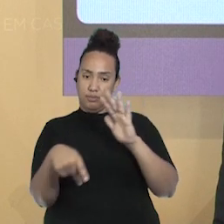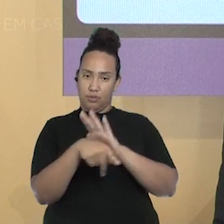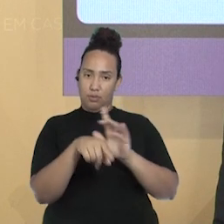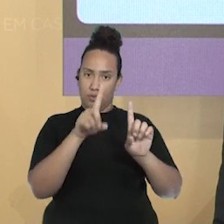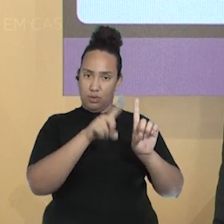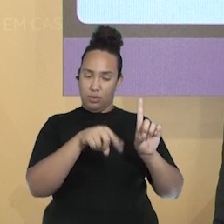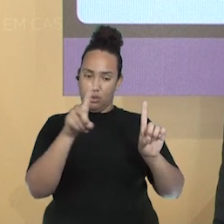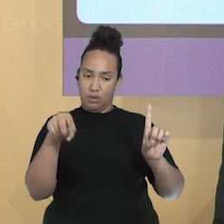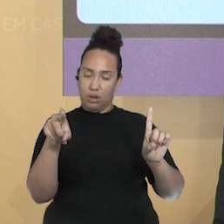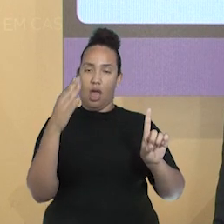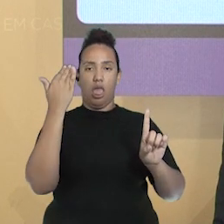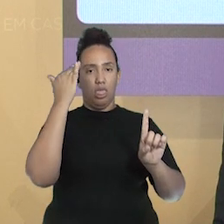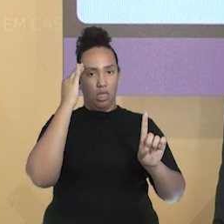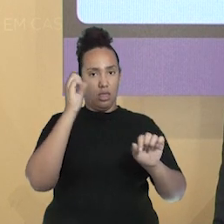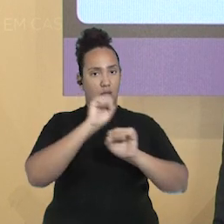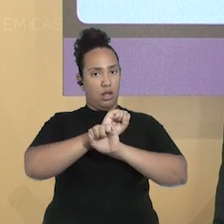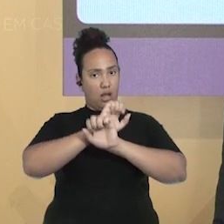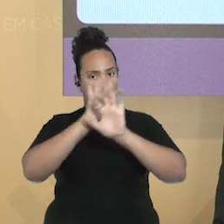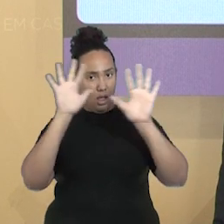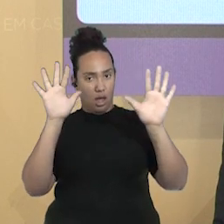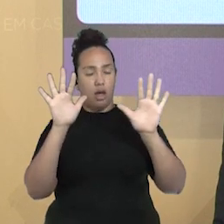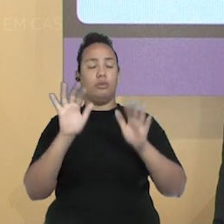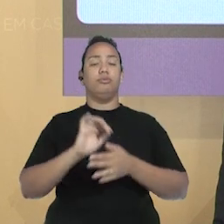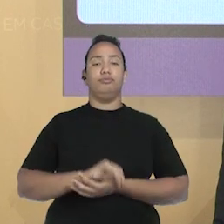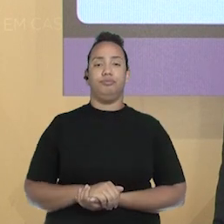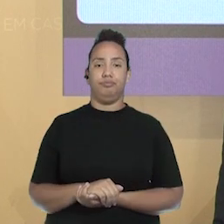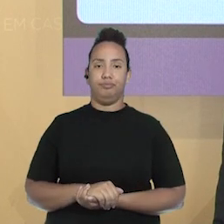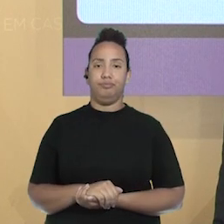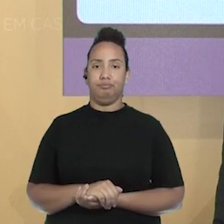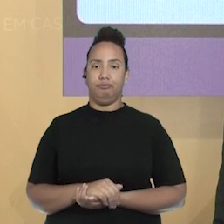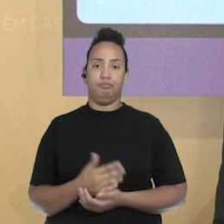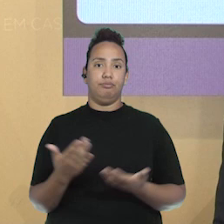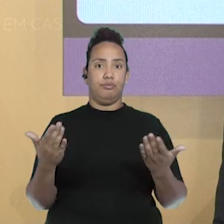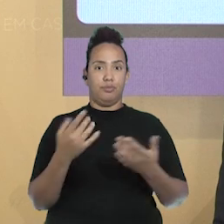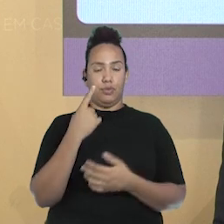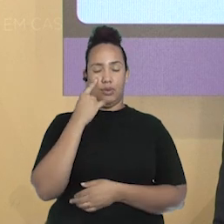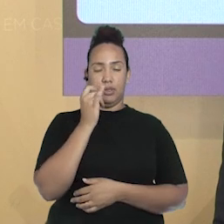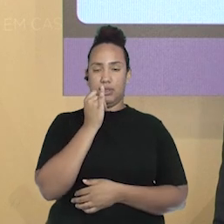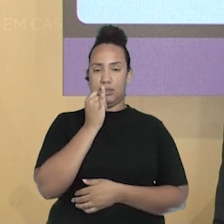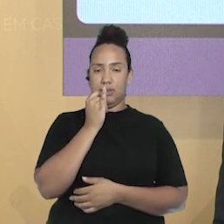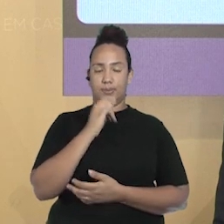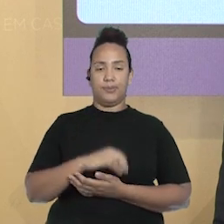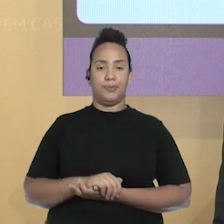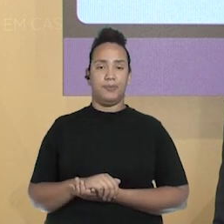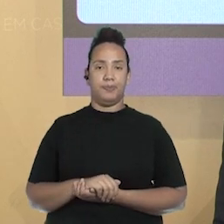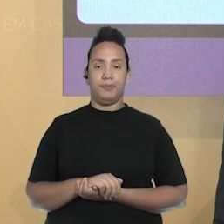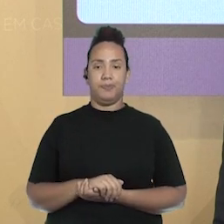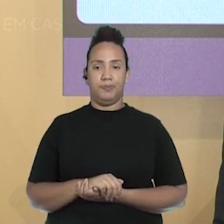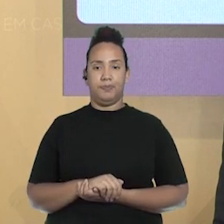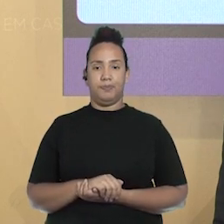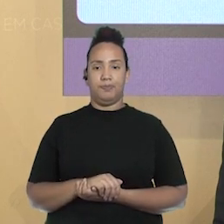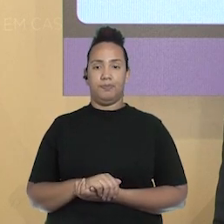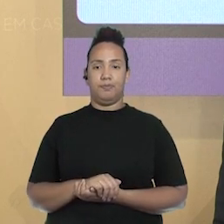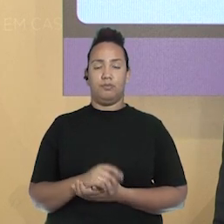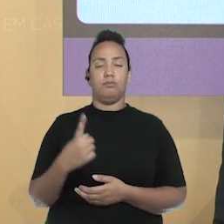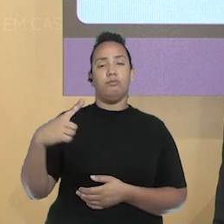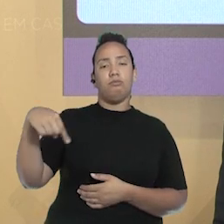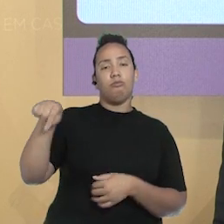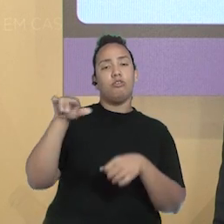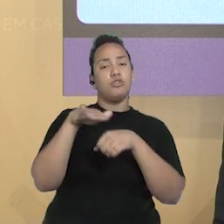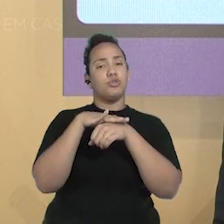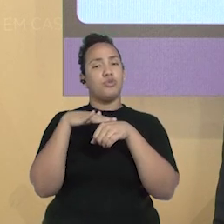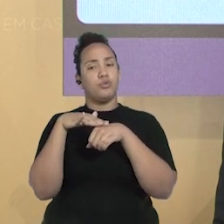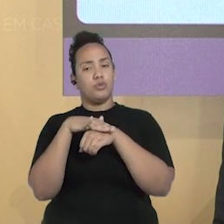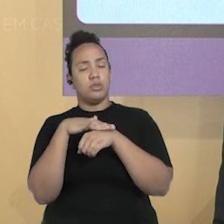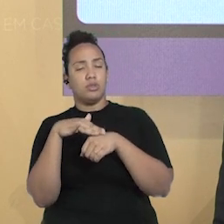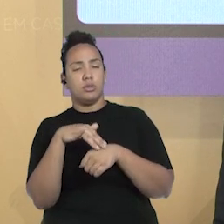a visão dessa representação como um todo. Vamos a mais um exemplo. Fizemos uma breve conversa logo ao fim